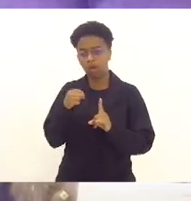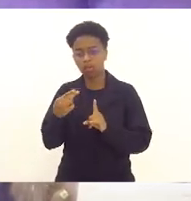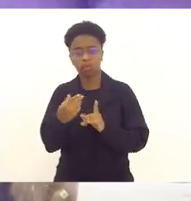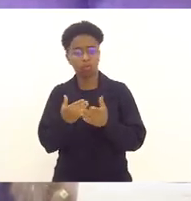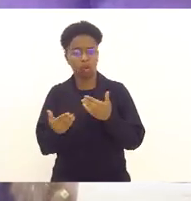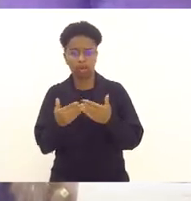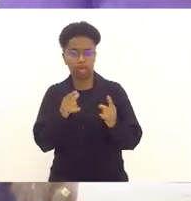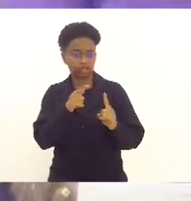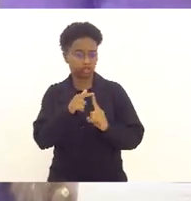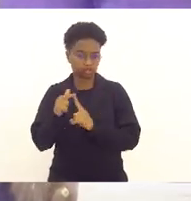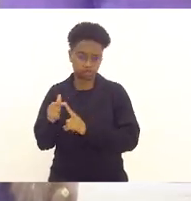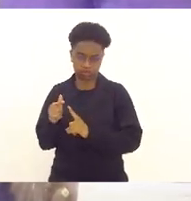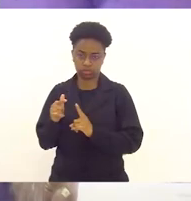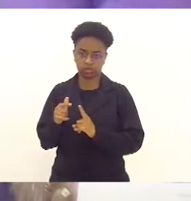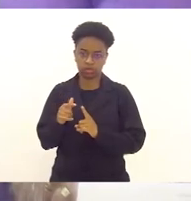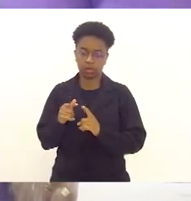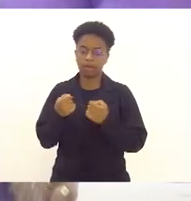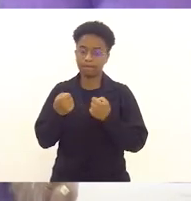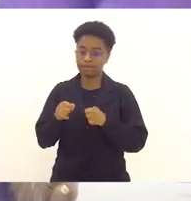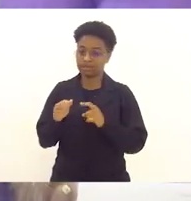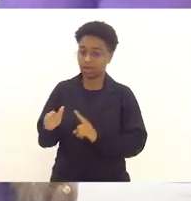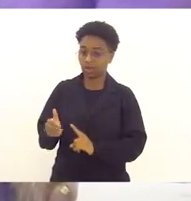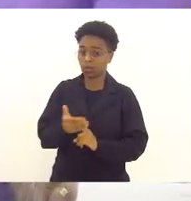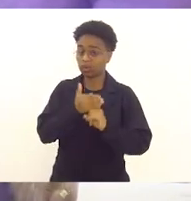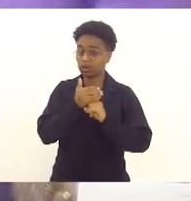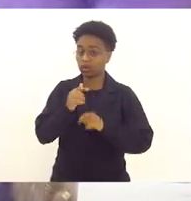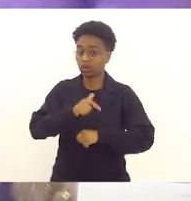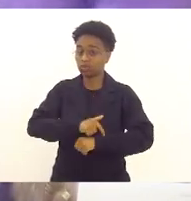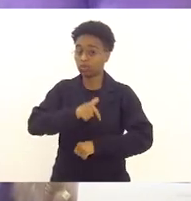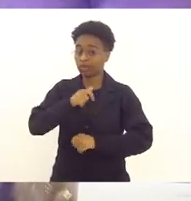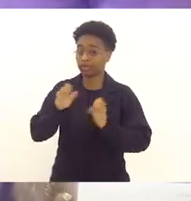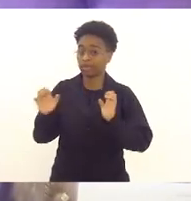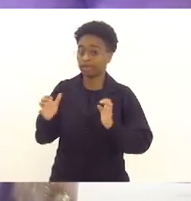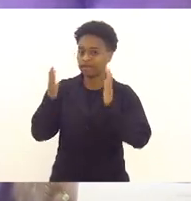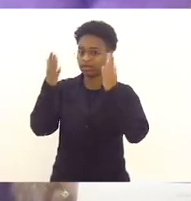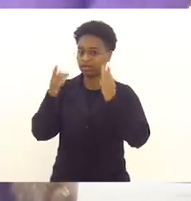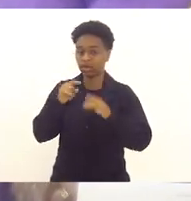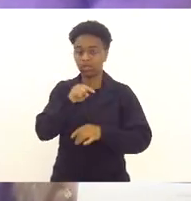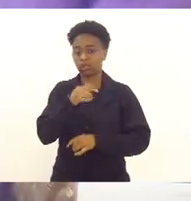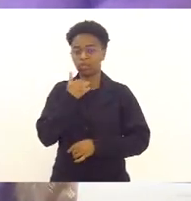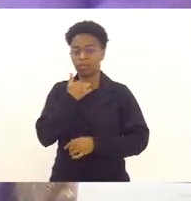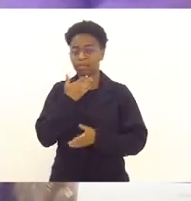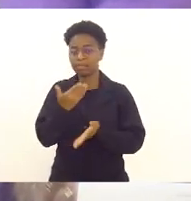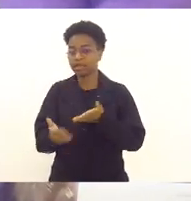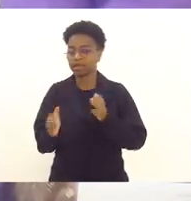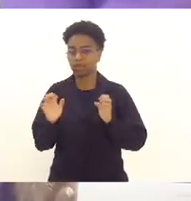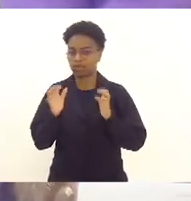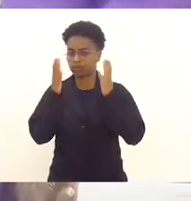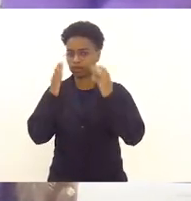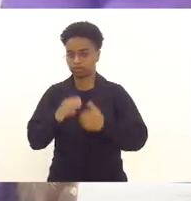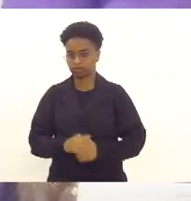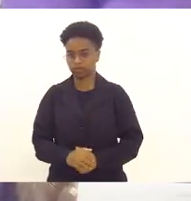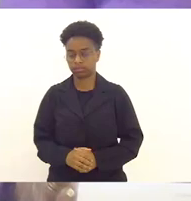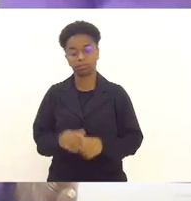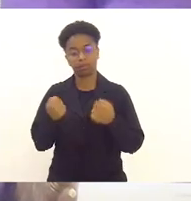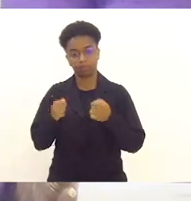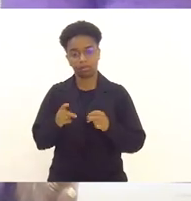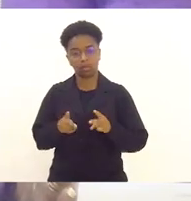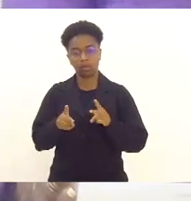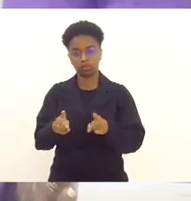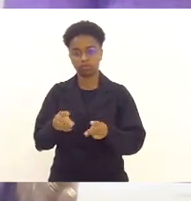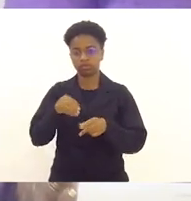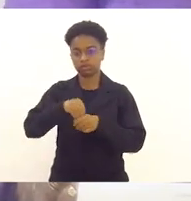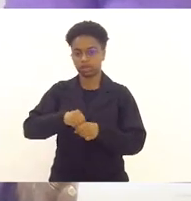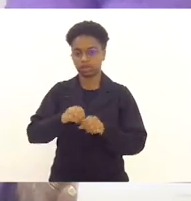de qualquer outro crime seja acolhida no momento do evento e que ela não perca o evento né que ela continue no evento Então